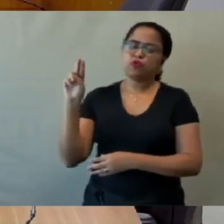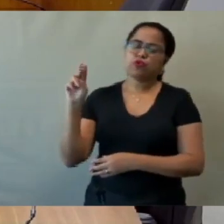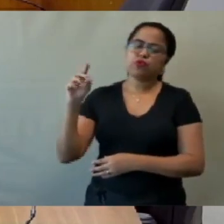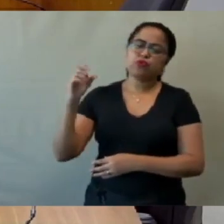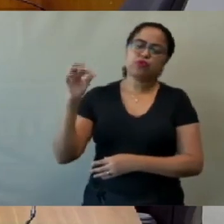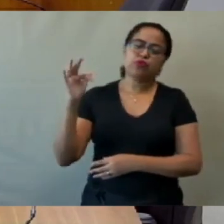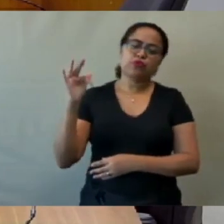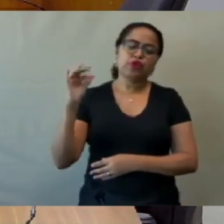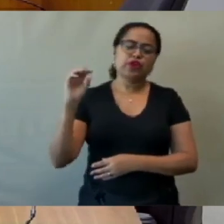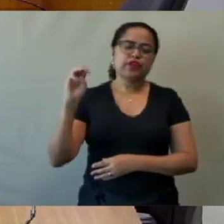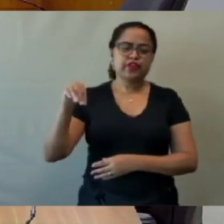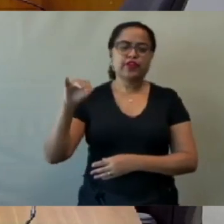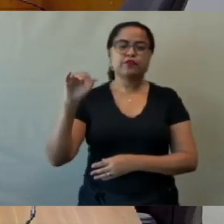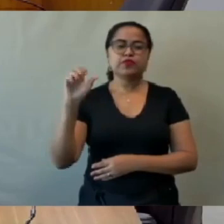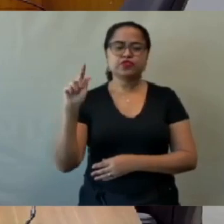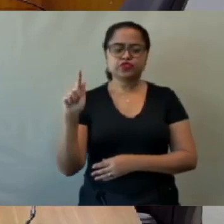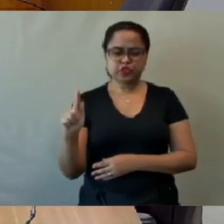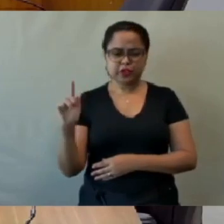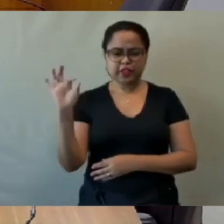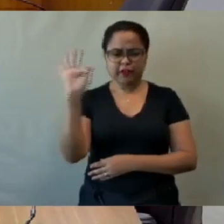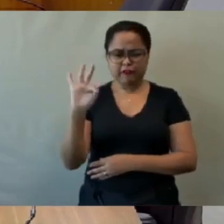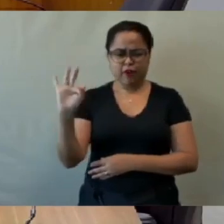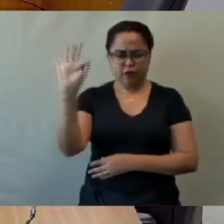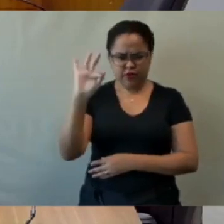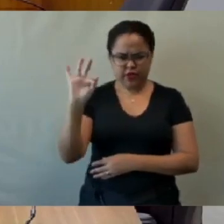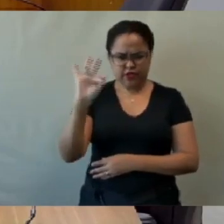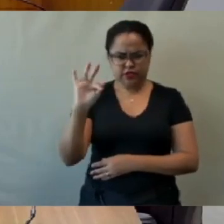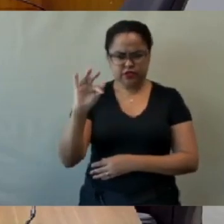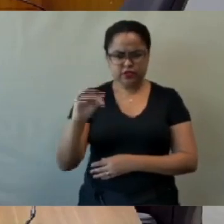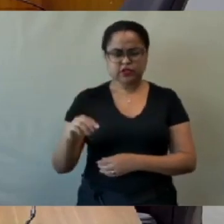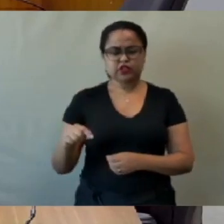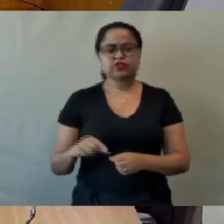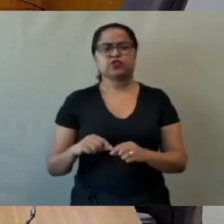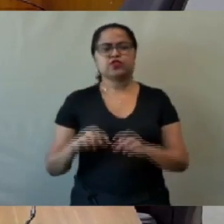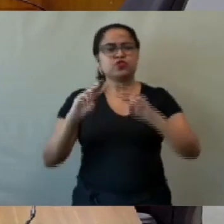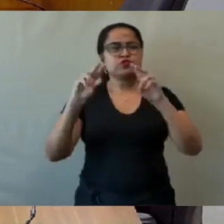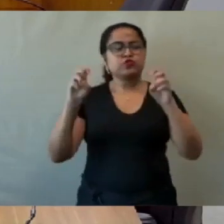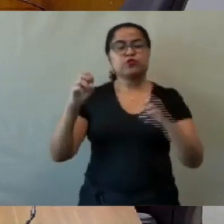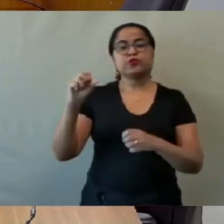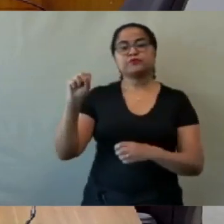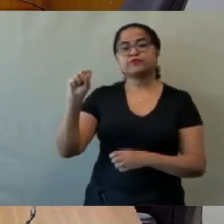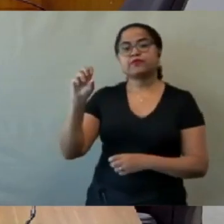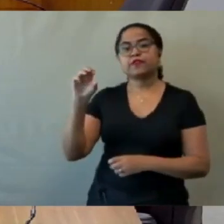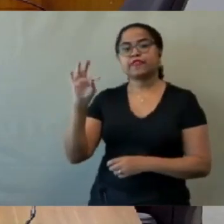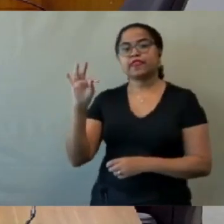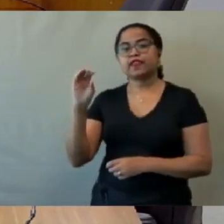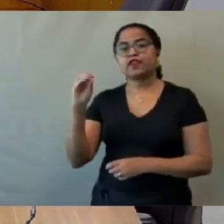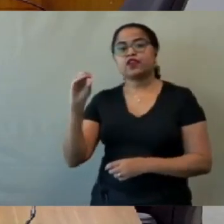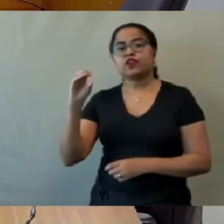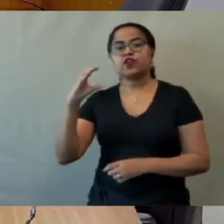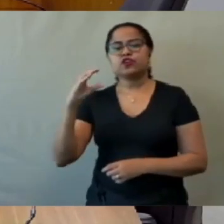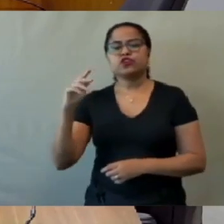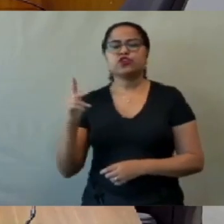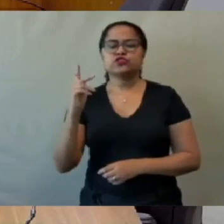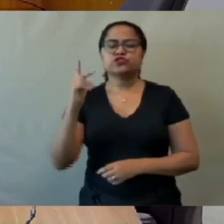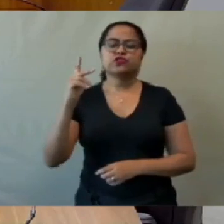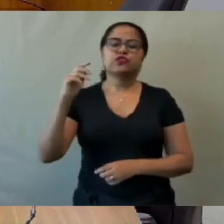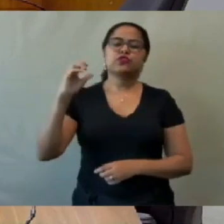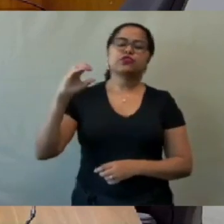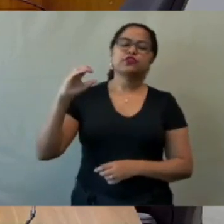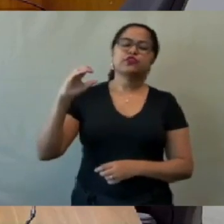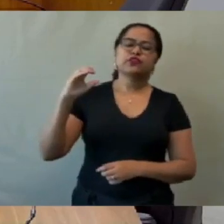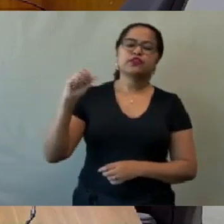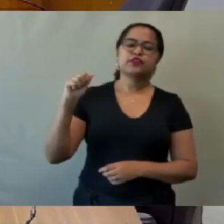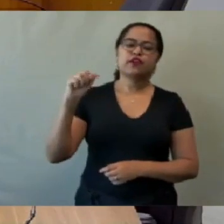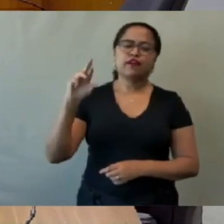da realização do Stock Car. Autoria: vereador Sérgio Pinho